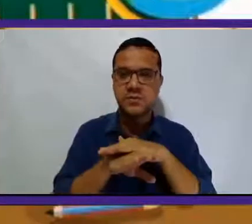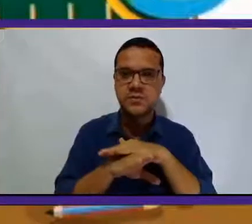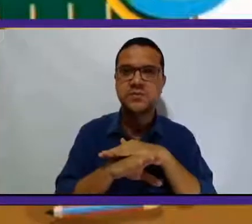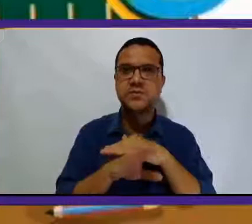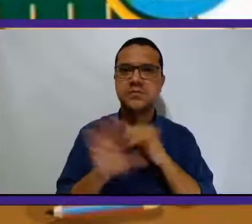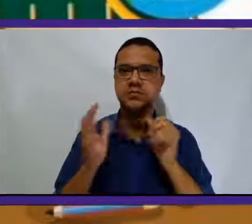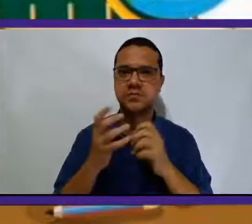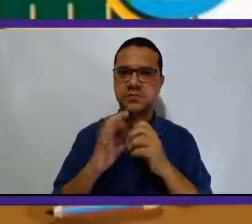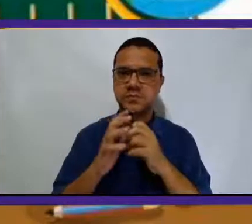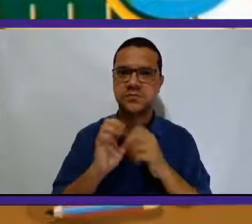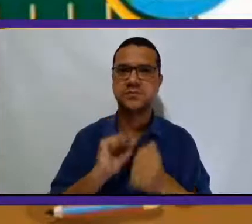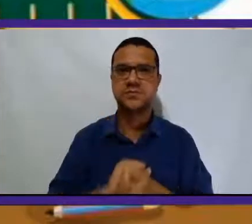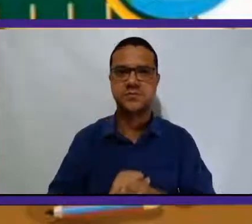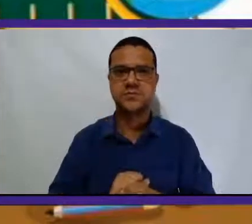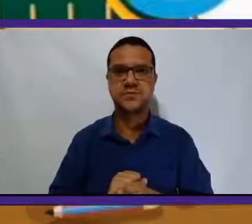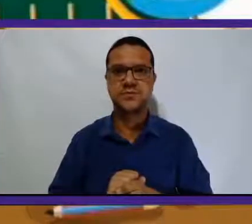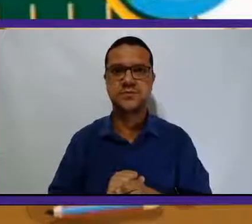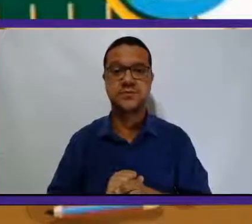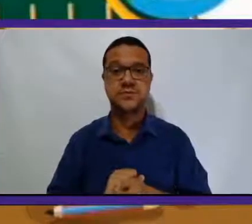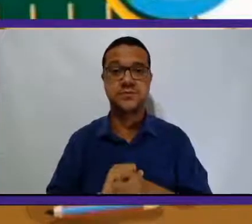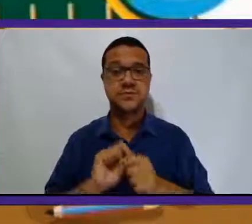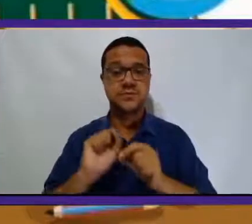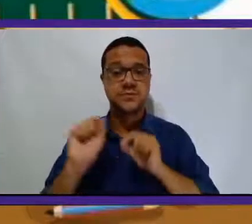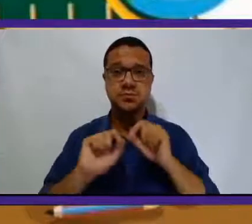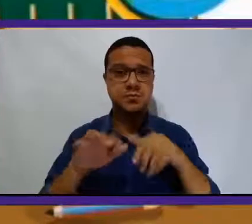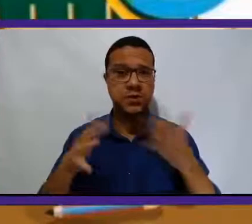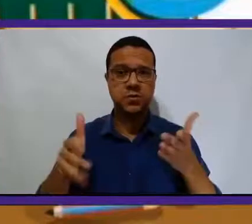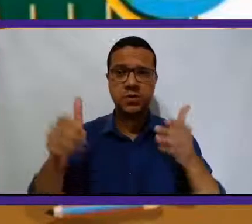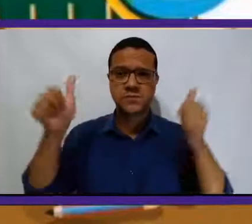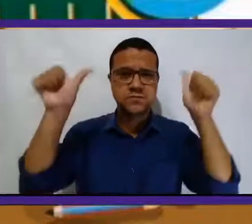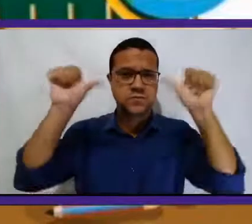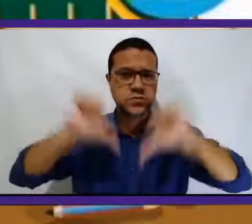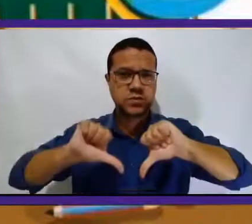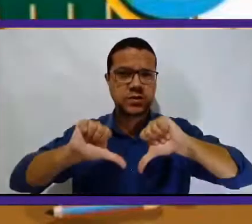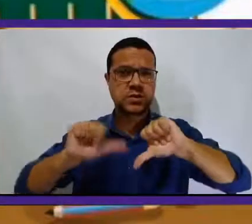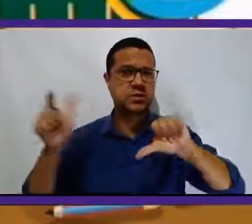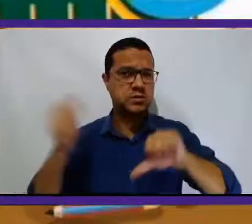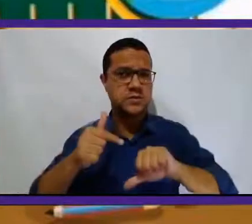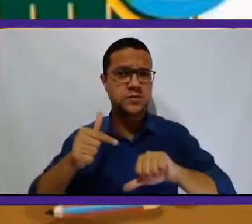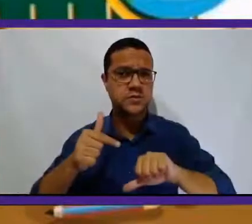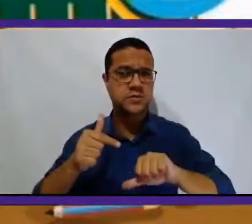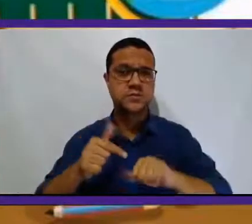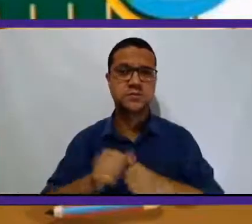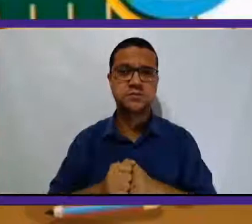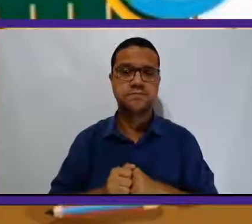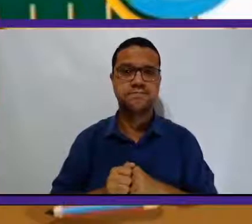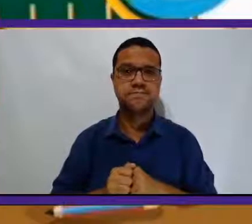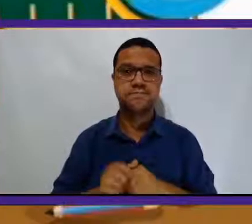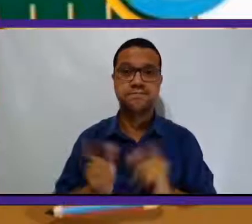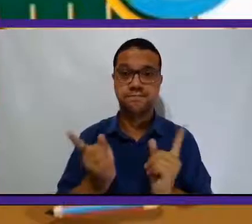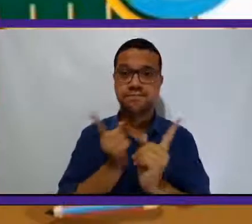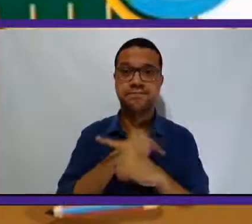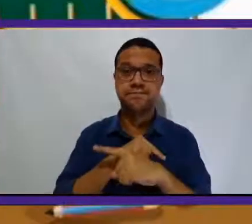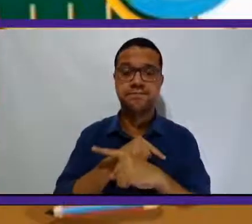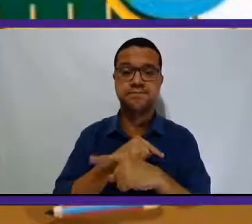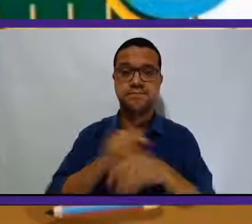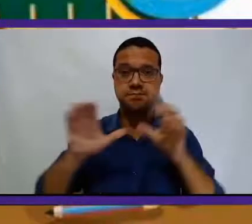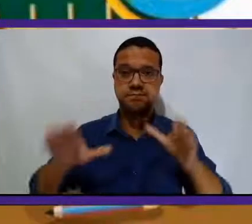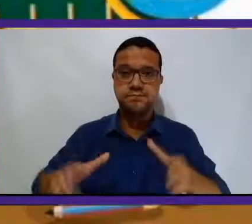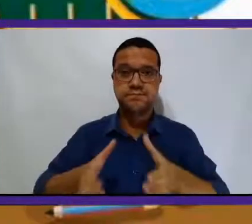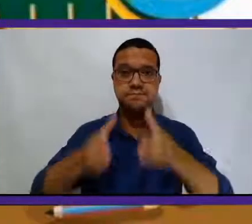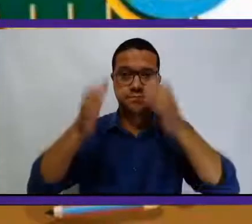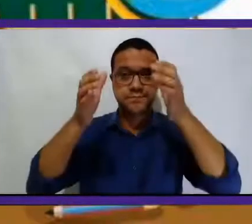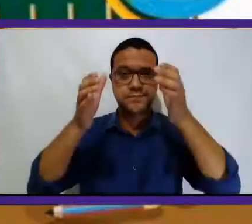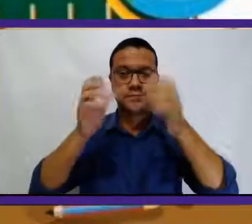Guardada Num gerador E quais As desvantagens Desse tipo De energia Ao contrário Das